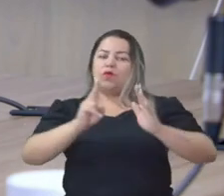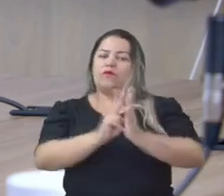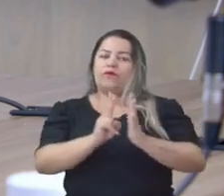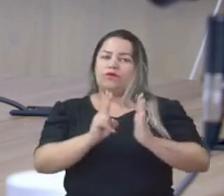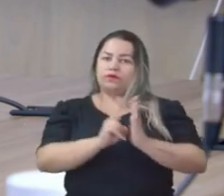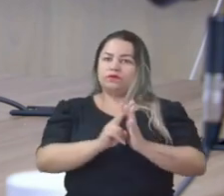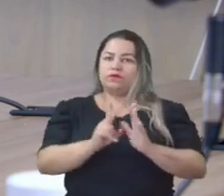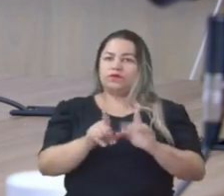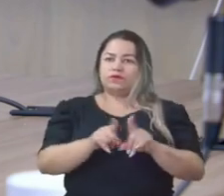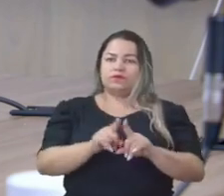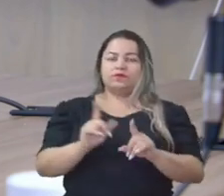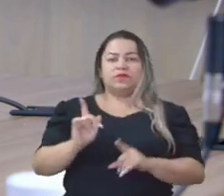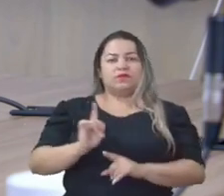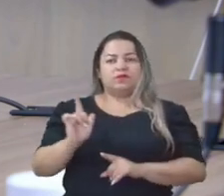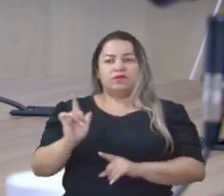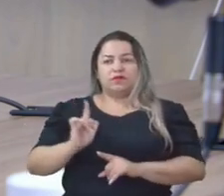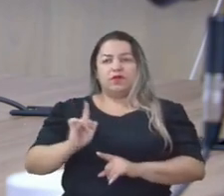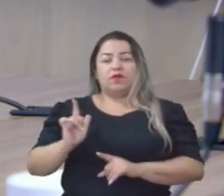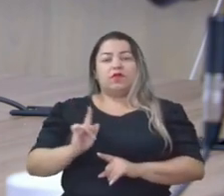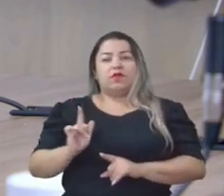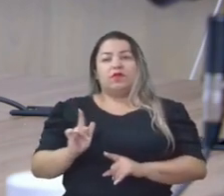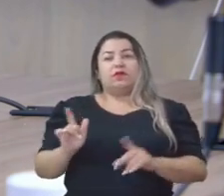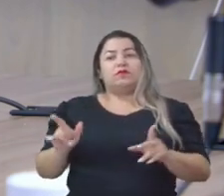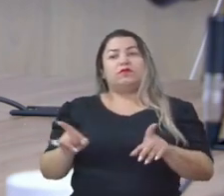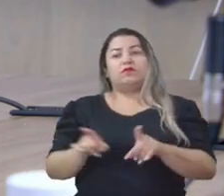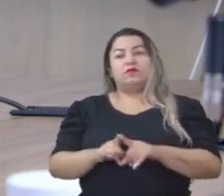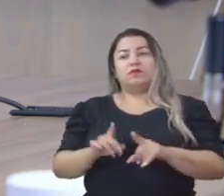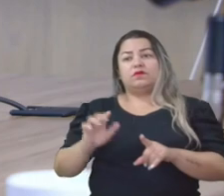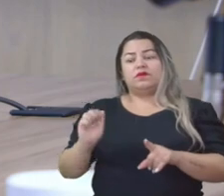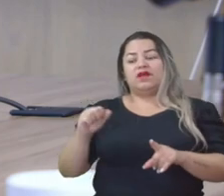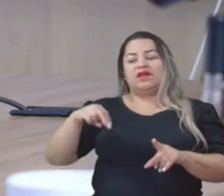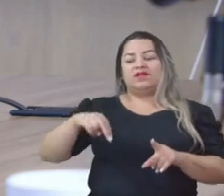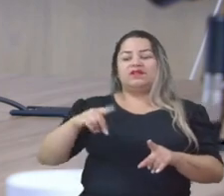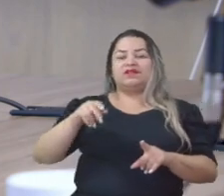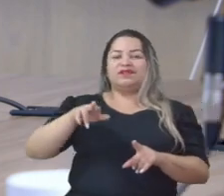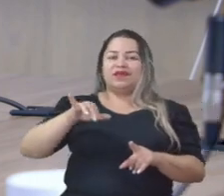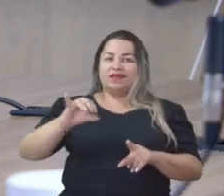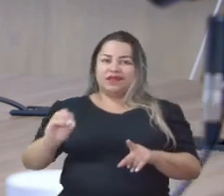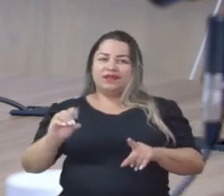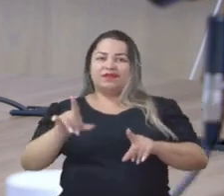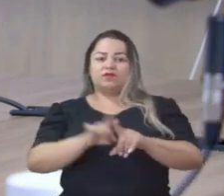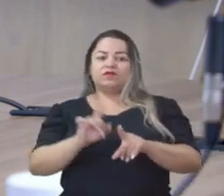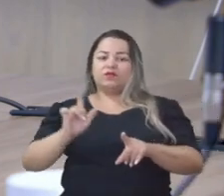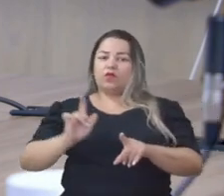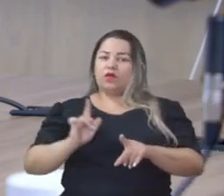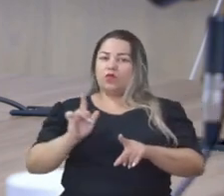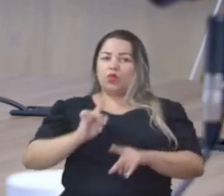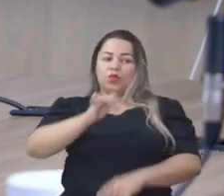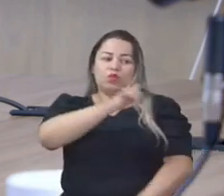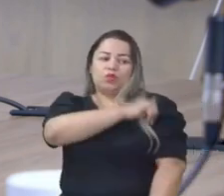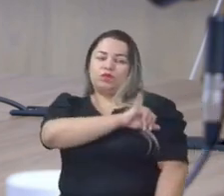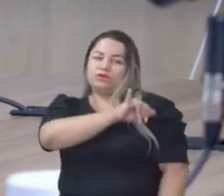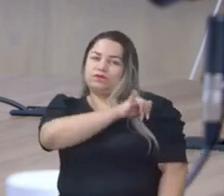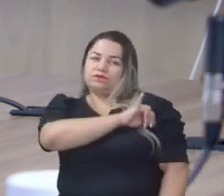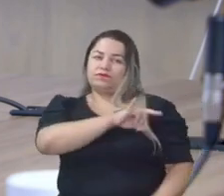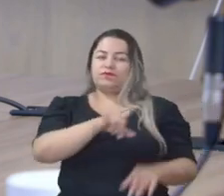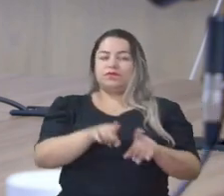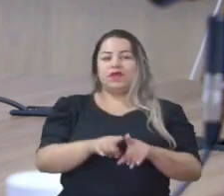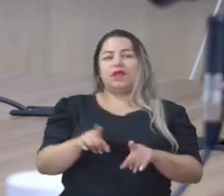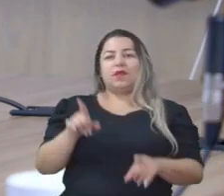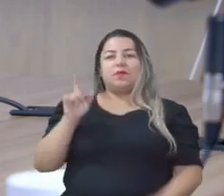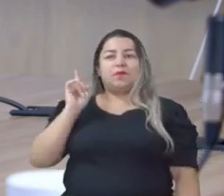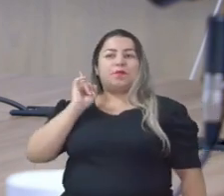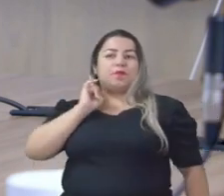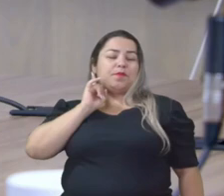que existem resquícios de que era um povo que era bastante andarilho e que surgia um pouquinho ali no Rio de Janeiro, posteriormente para Minas